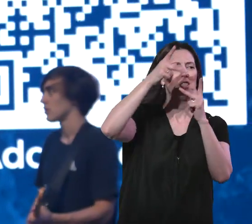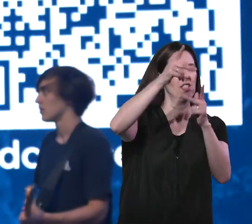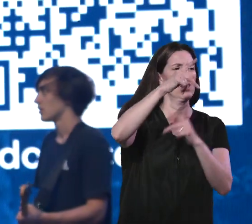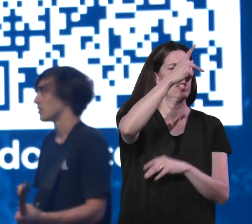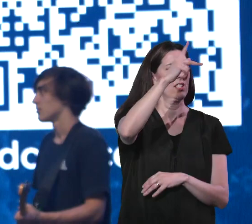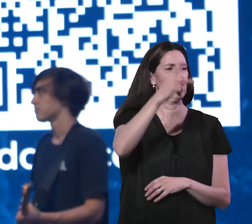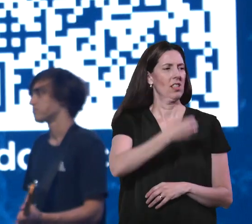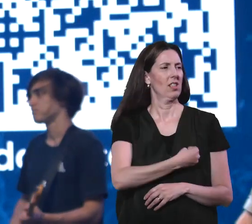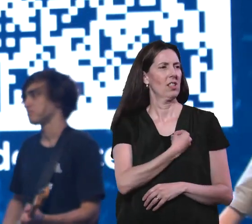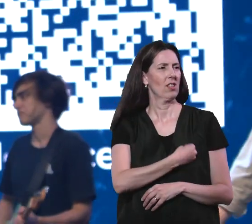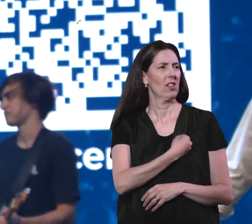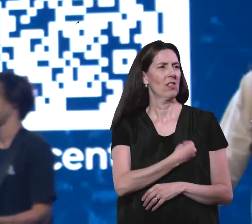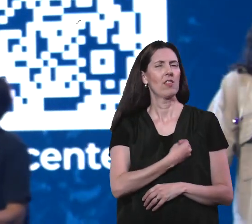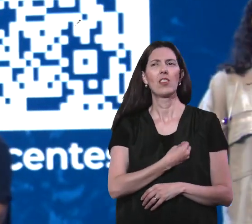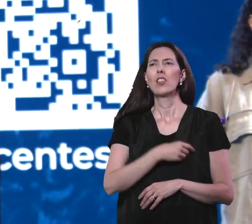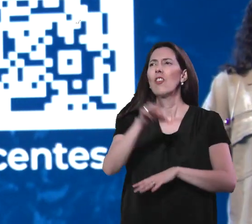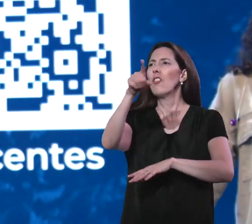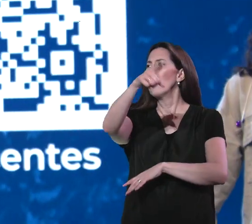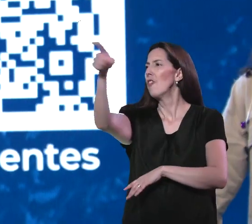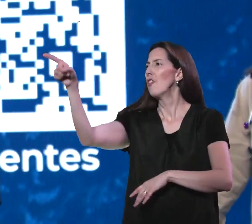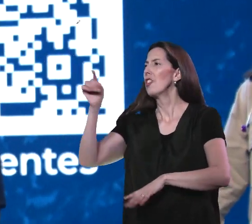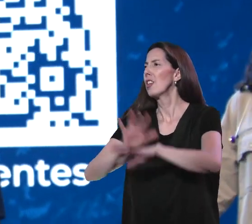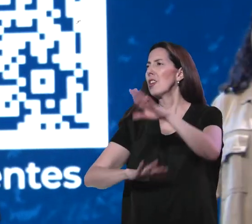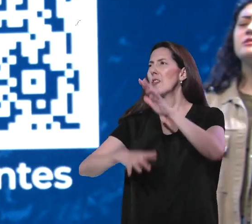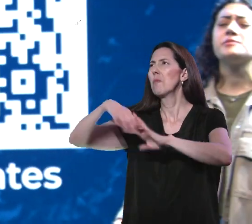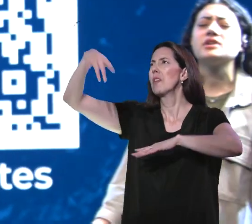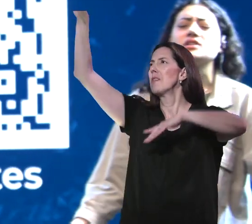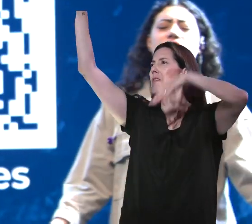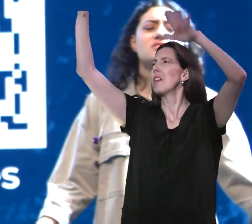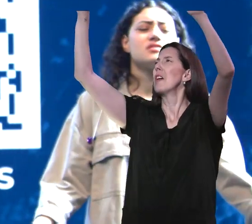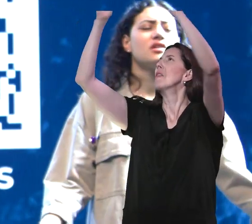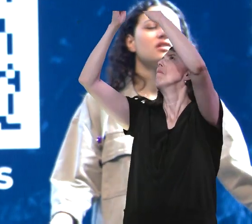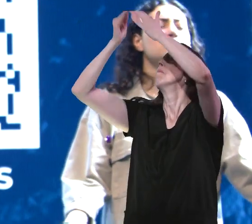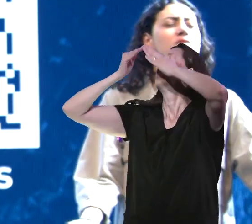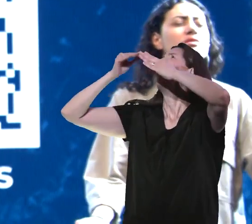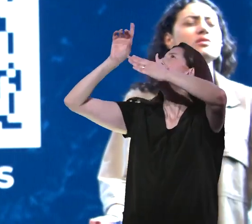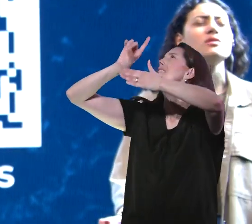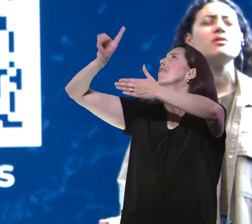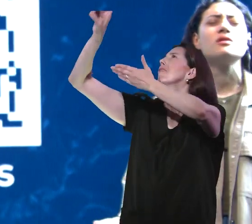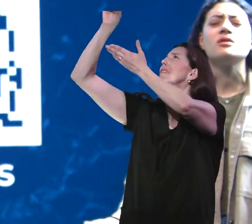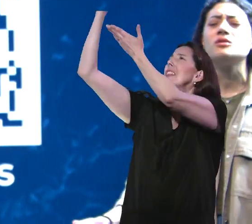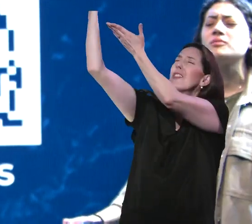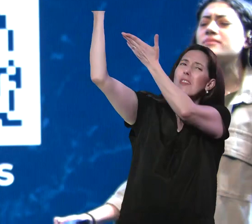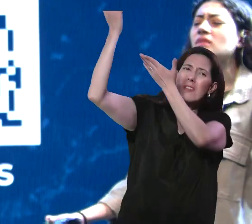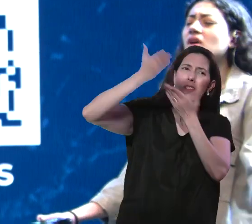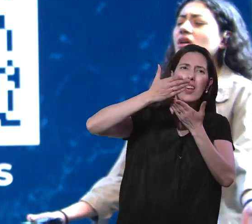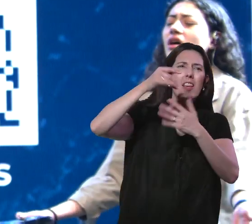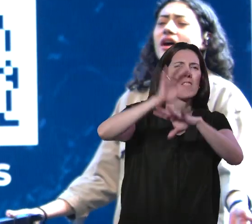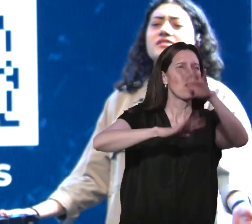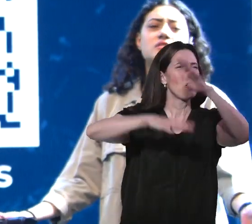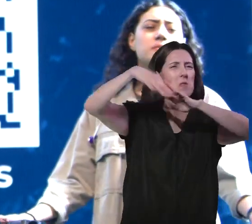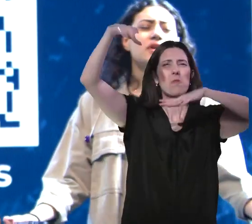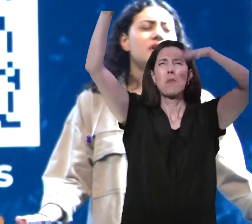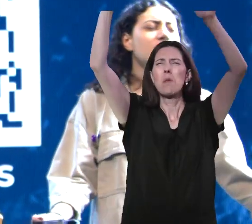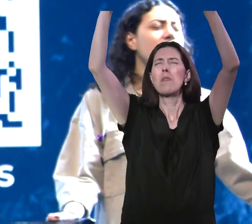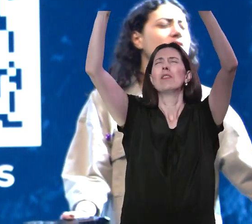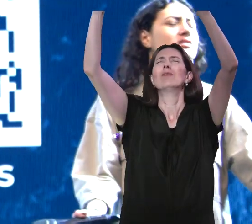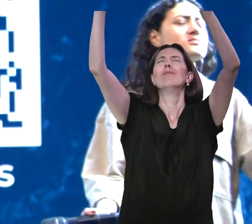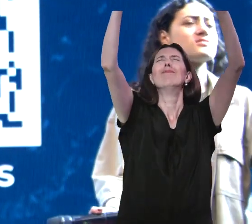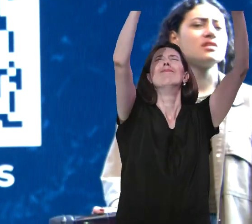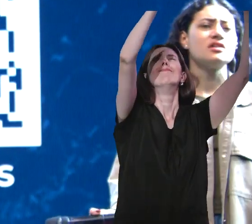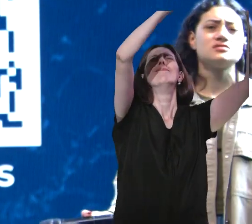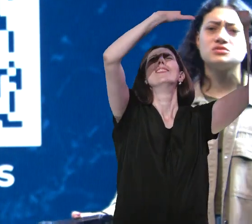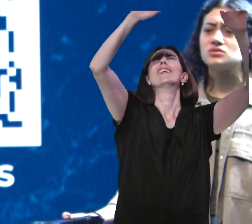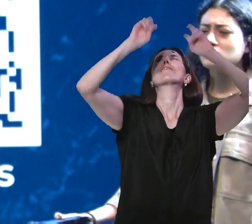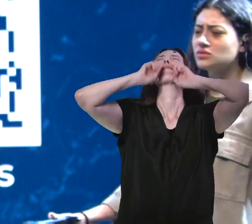Ergue as suas mãos onde você está e comece a clamar pela presença de Deus. Ergue as suas mãos. Ergue as suas mãos.